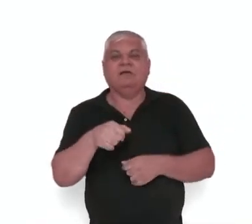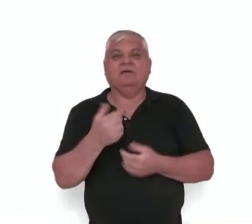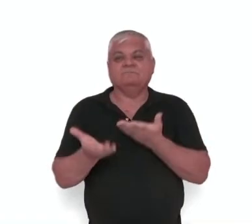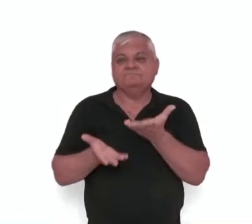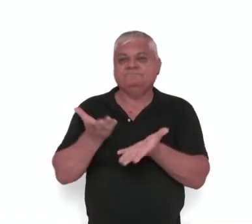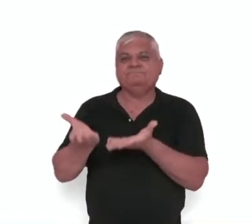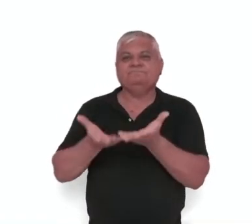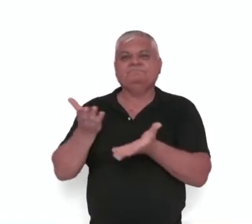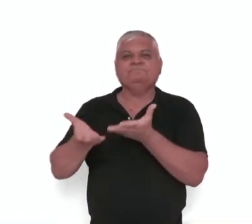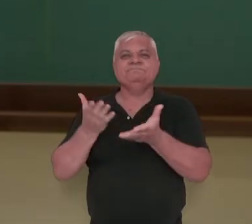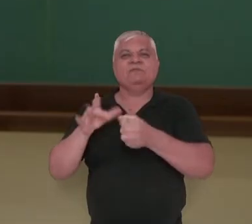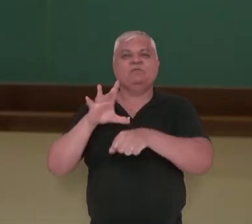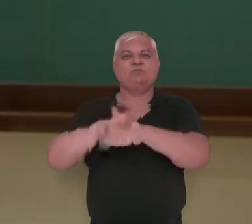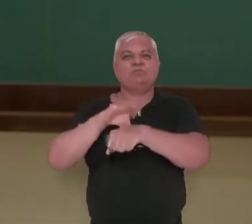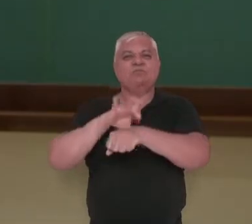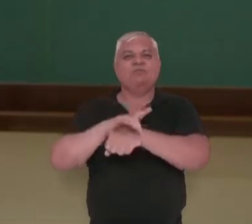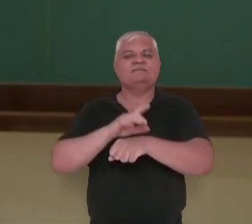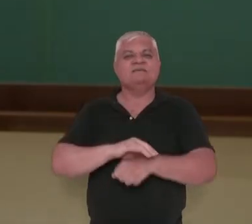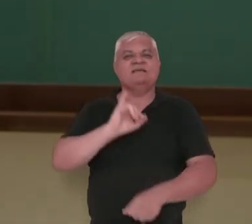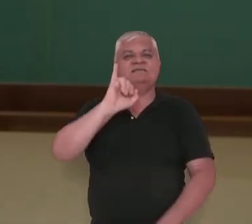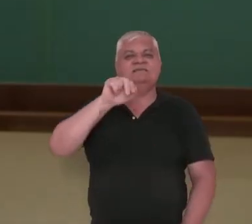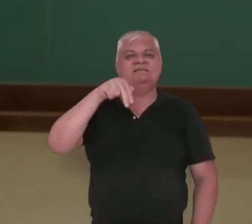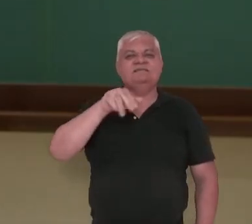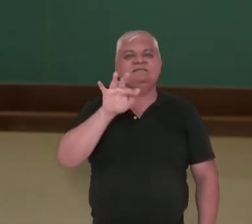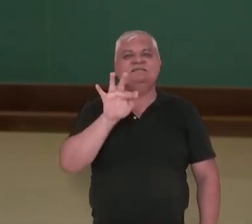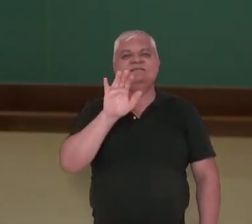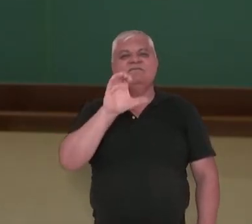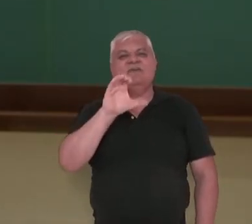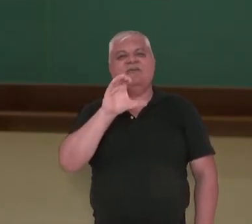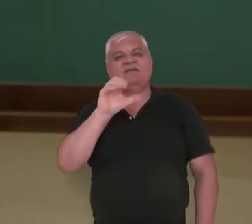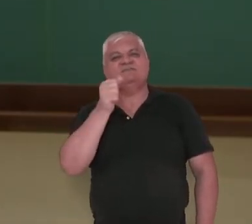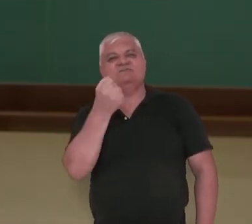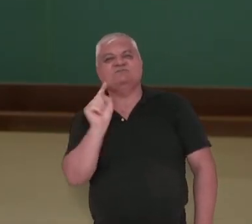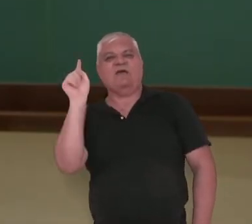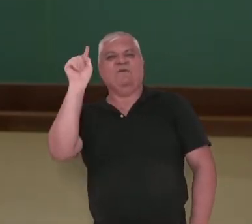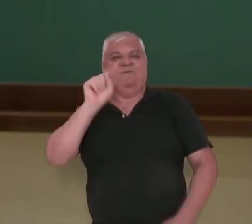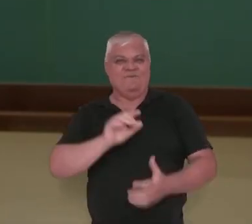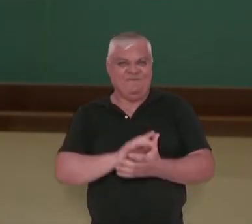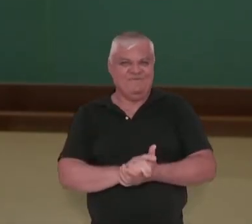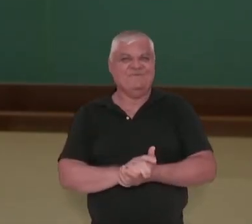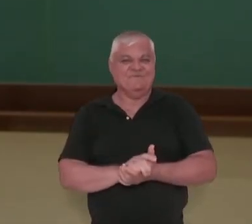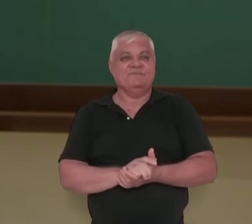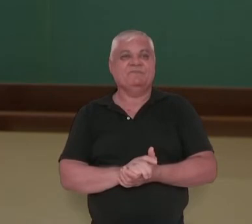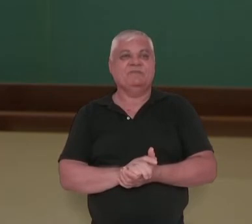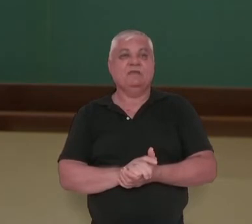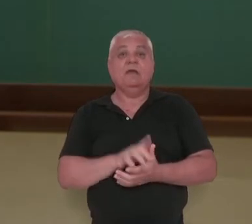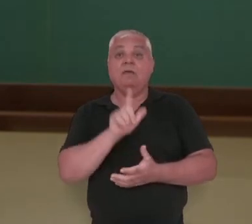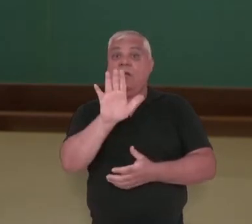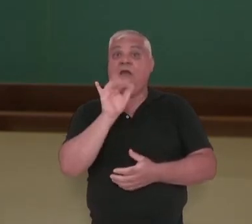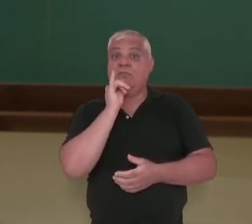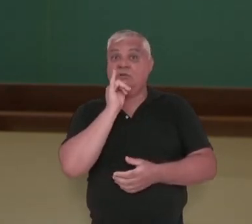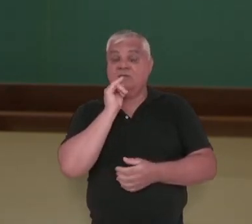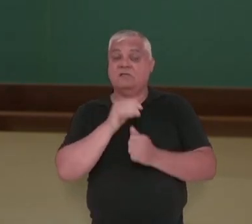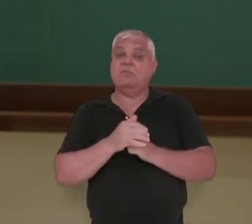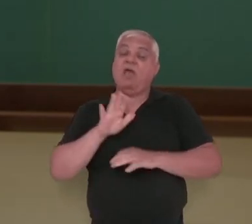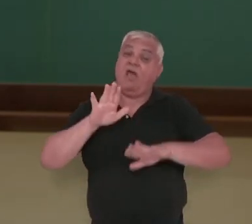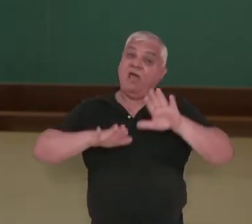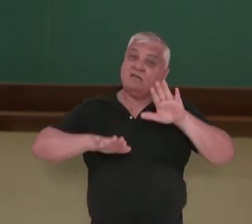as infecções, né, que são provocadas pelas bactérias. Não são